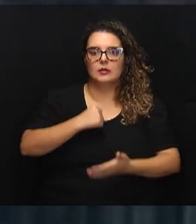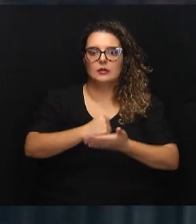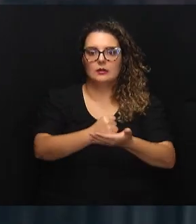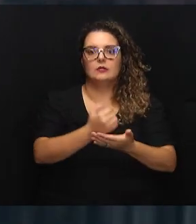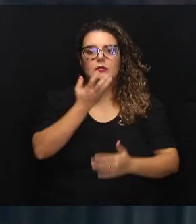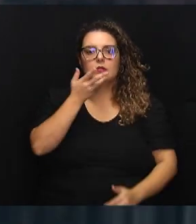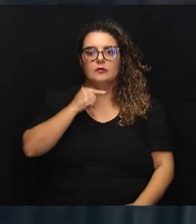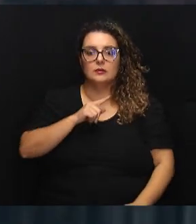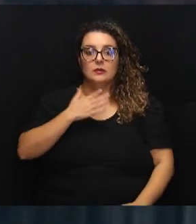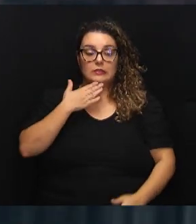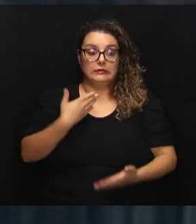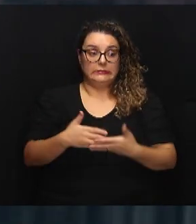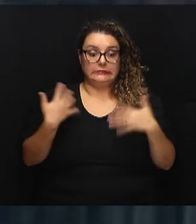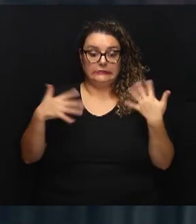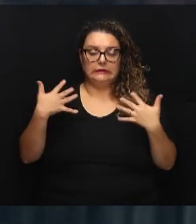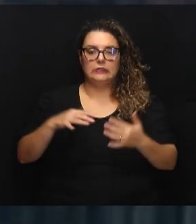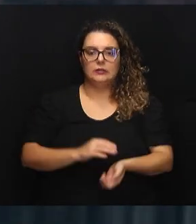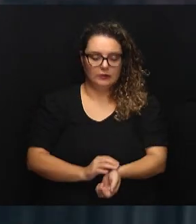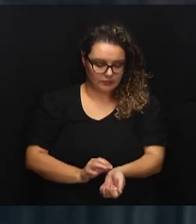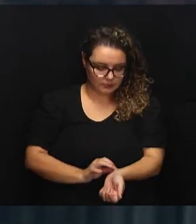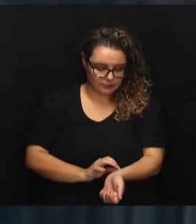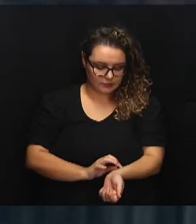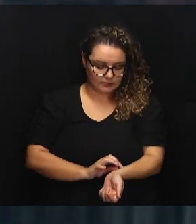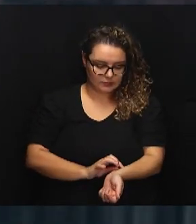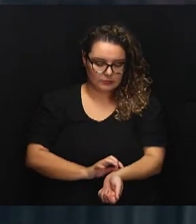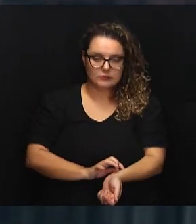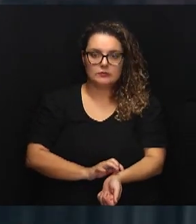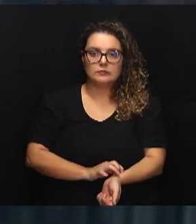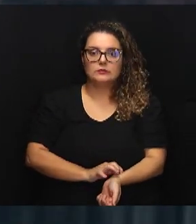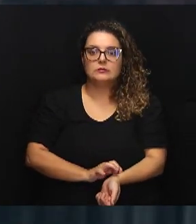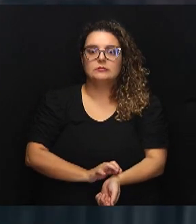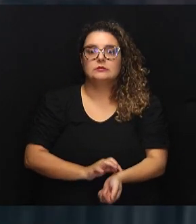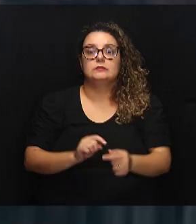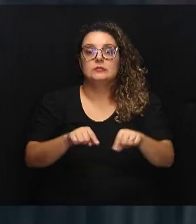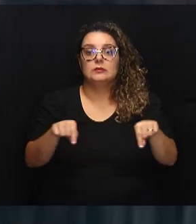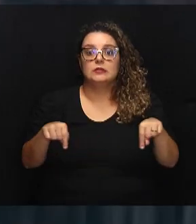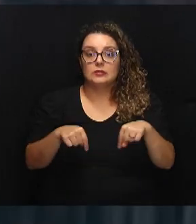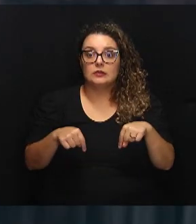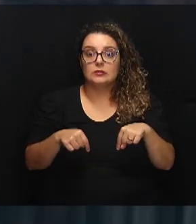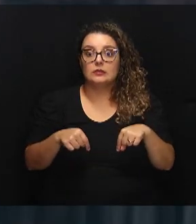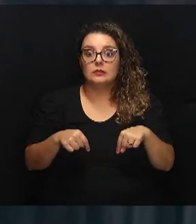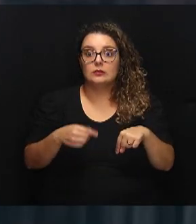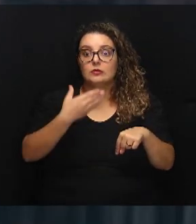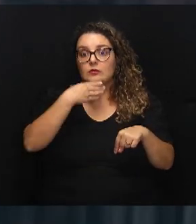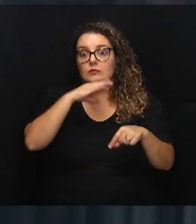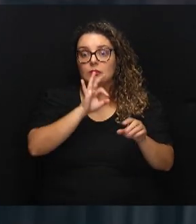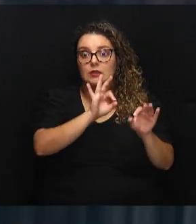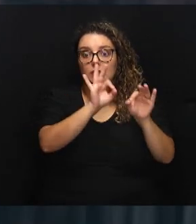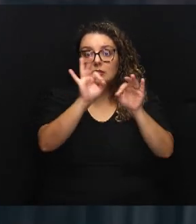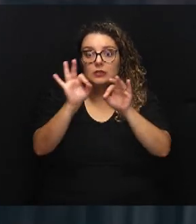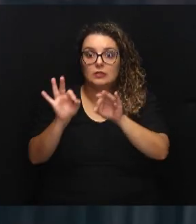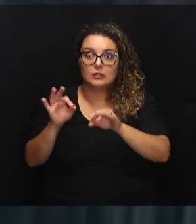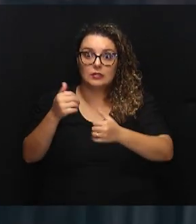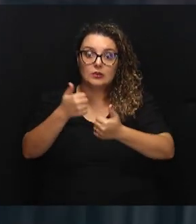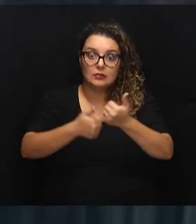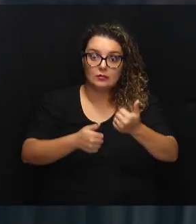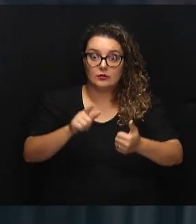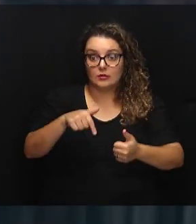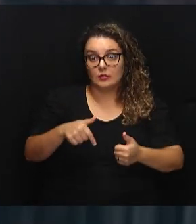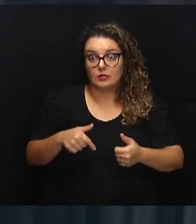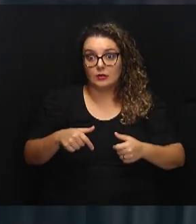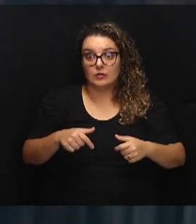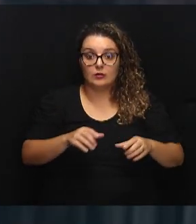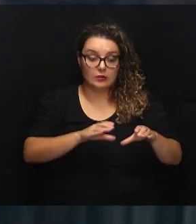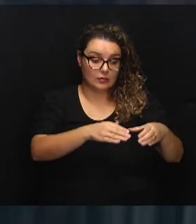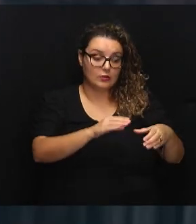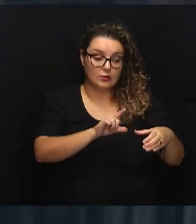não ficar assustada. Uhum. A criança vai, fica na sala, fica tranquila, o pai assiste o jogo e é o clube